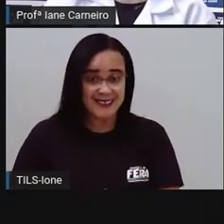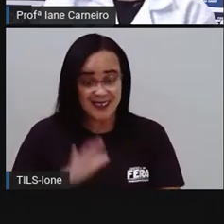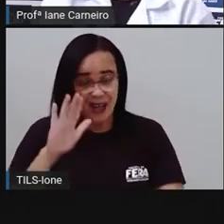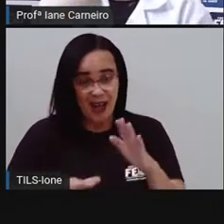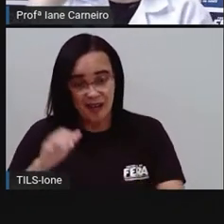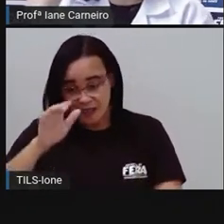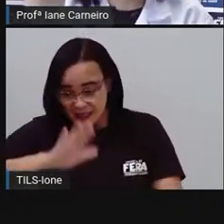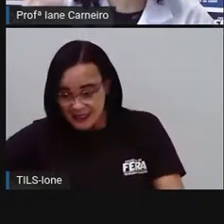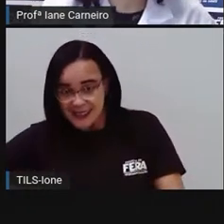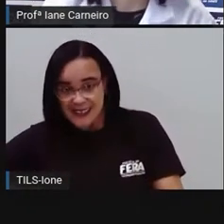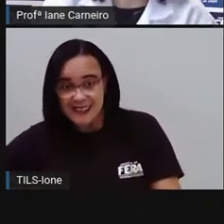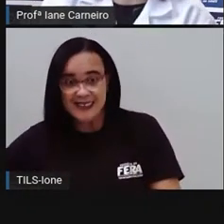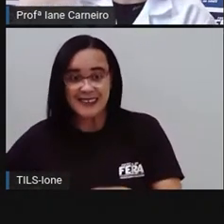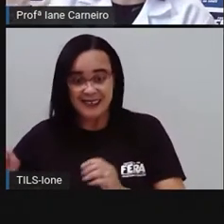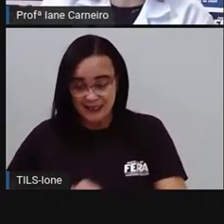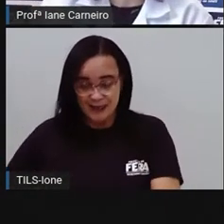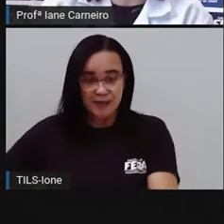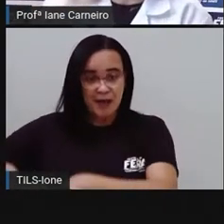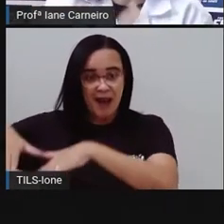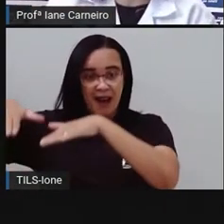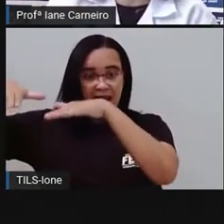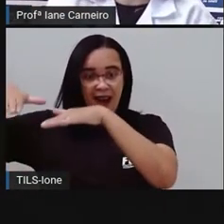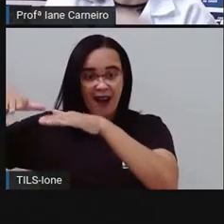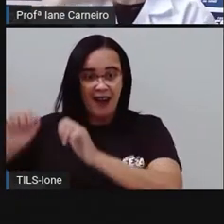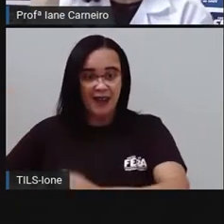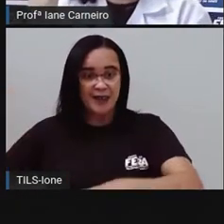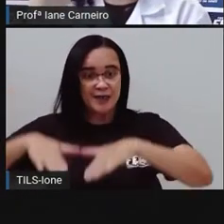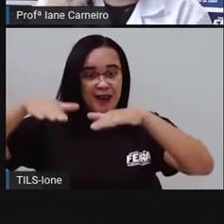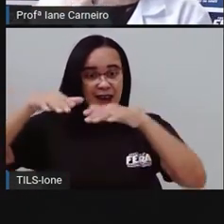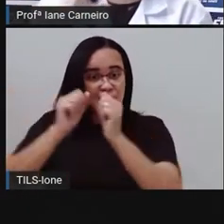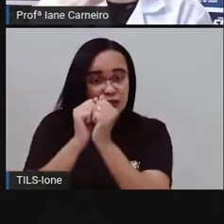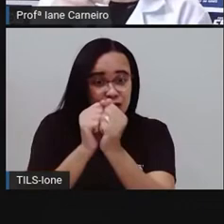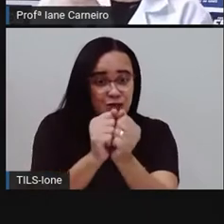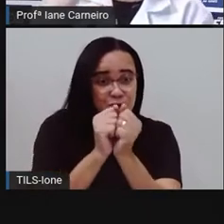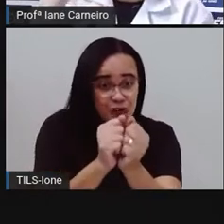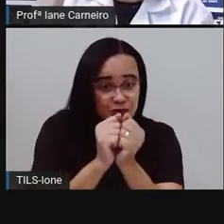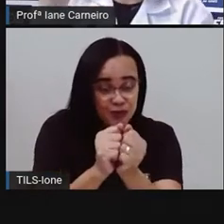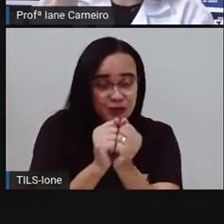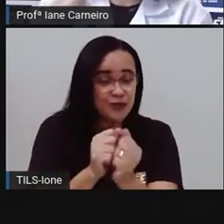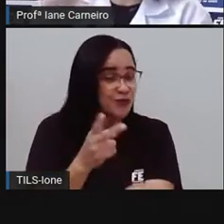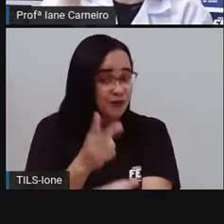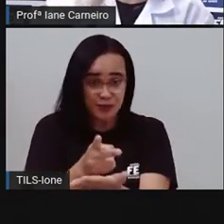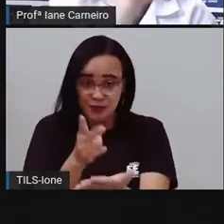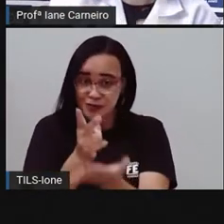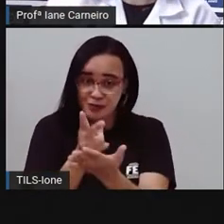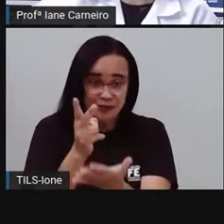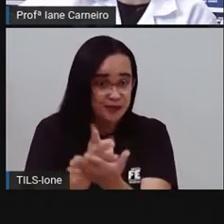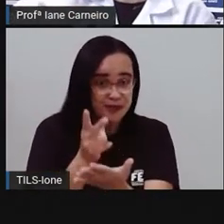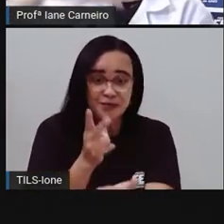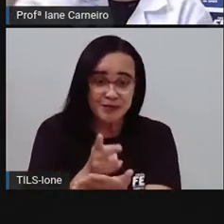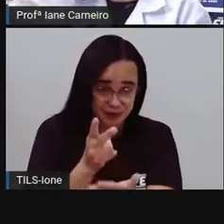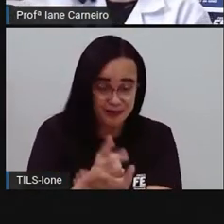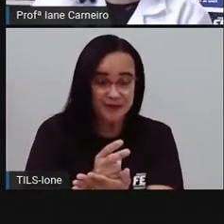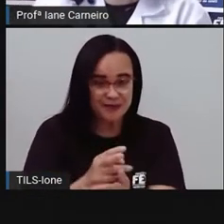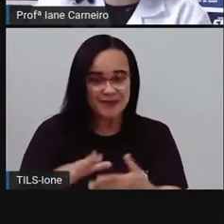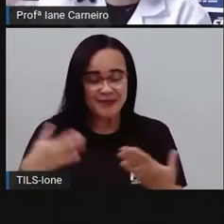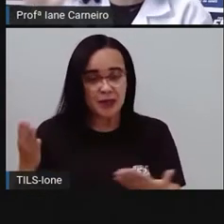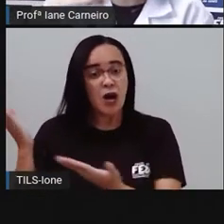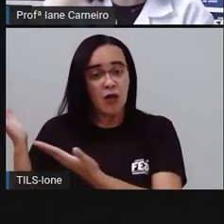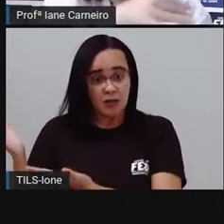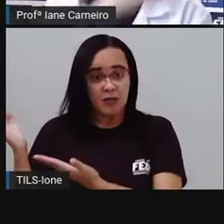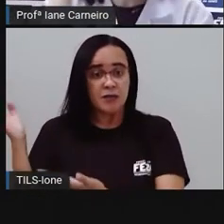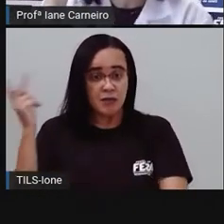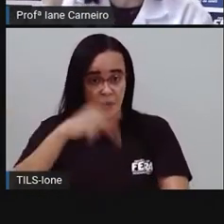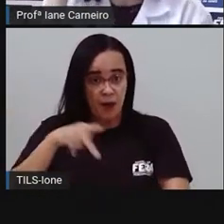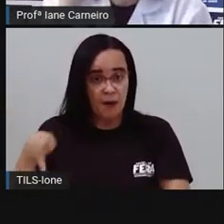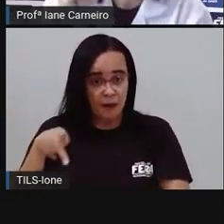porque a gente cresceu naquele bairro, A Pró, por exemplo, mora num... Quando eu era criança, morava num bairro e aí depois a gente se mudou. E